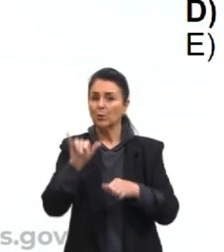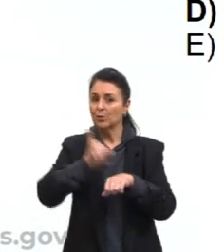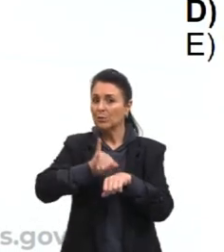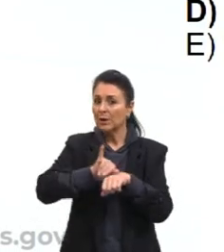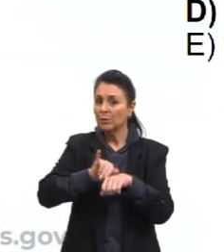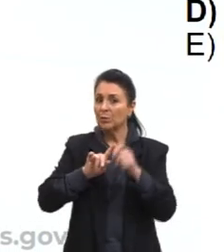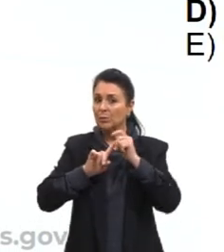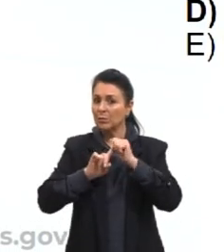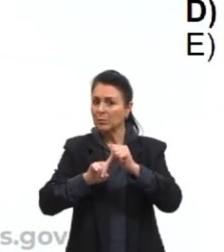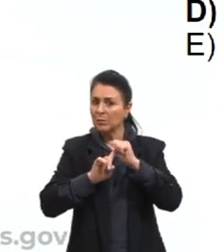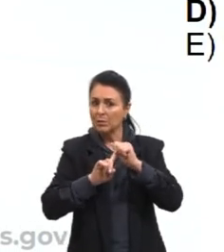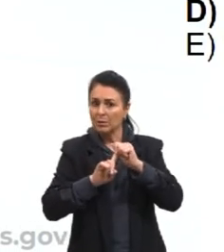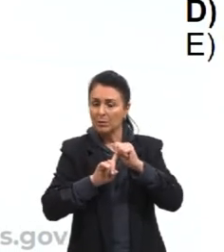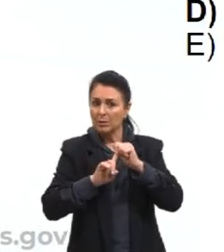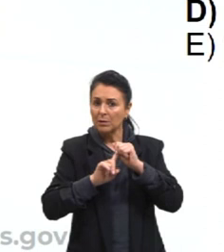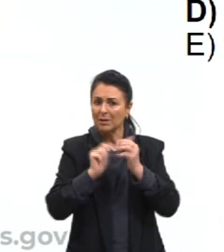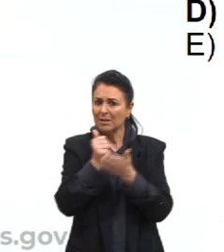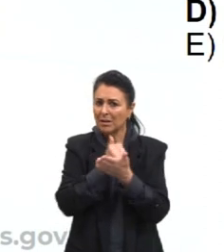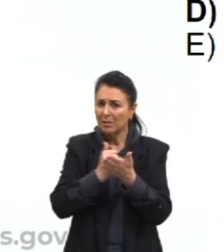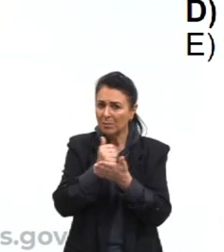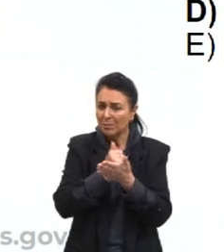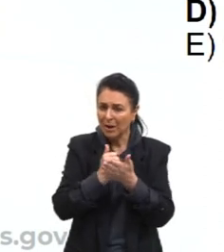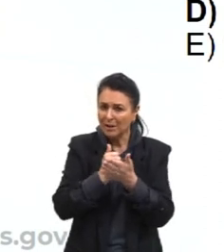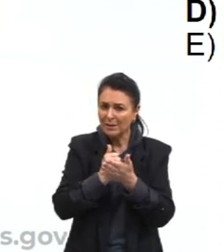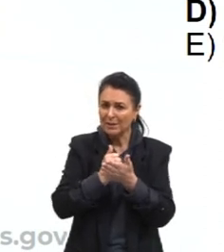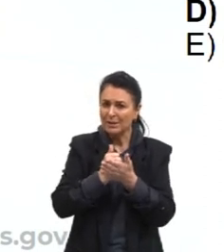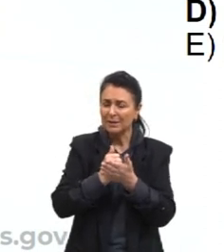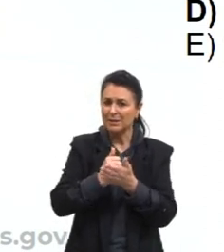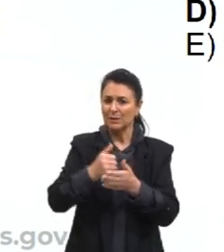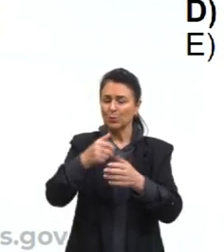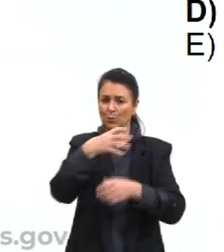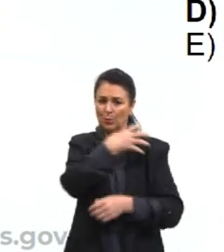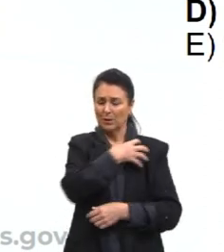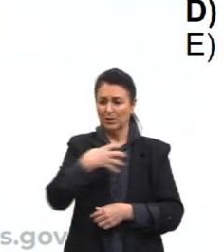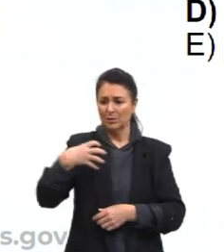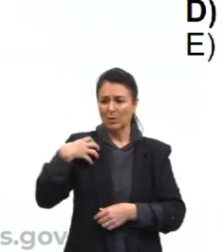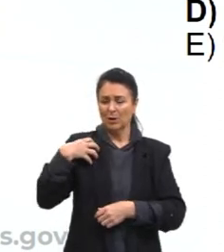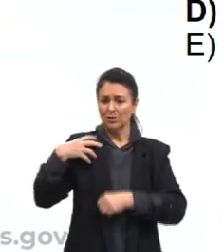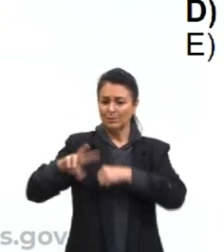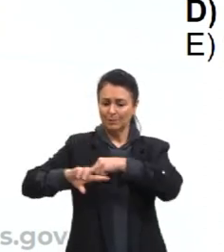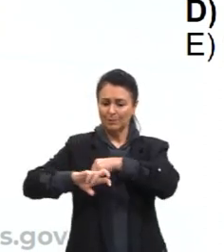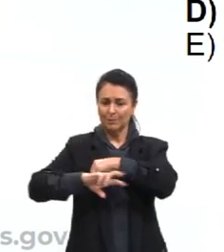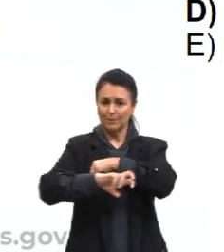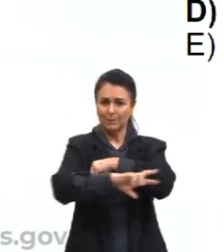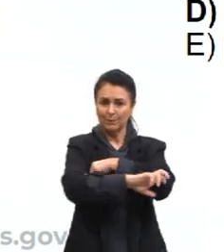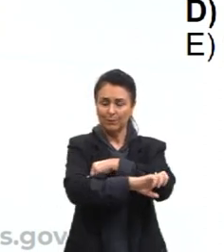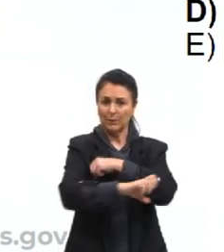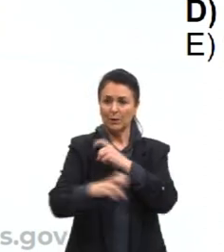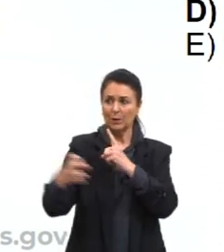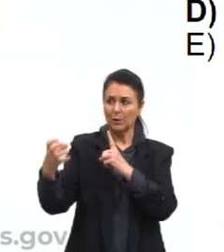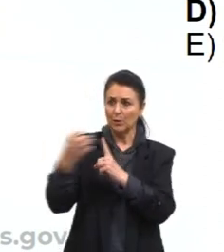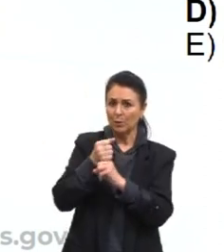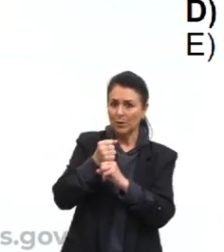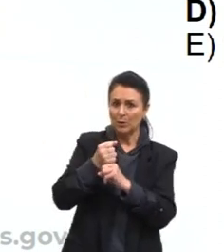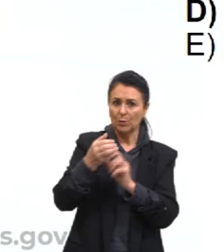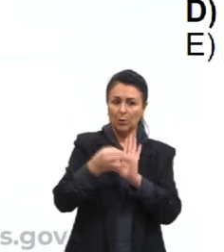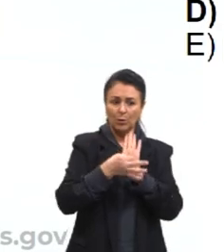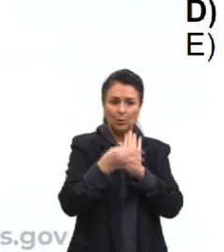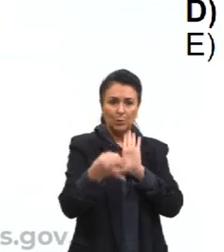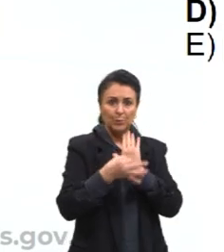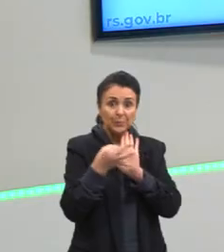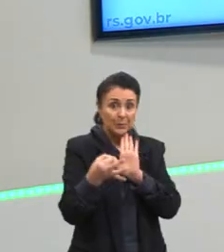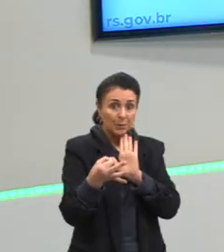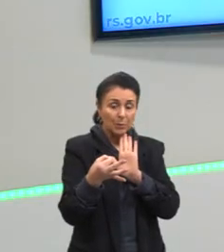e os princípios base da epistemologia aristotélica pertencem ao domínio do opinião pois